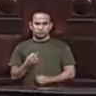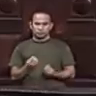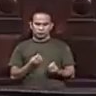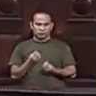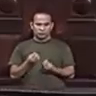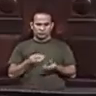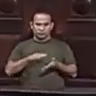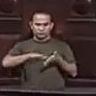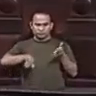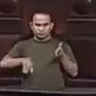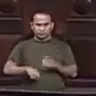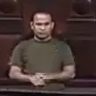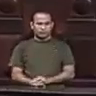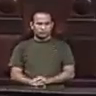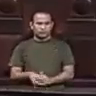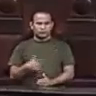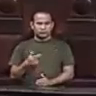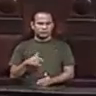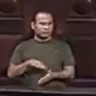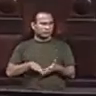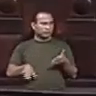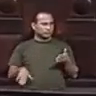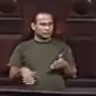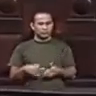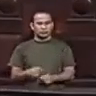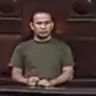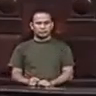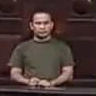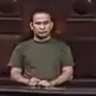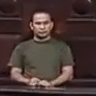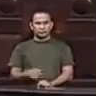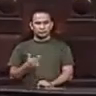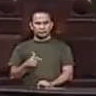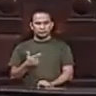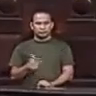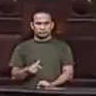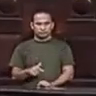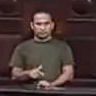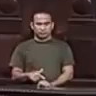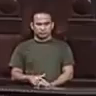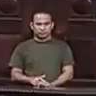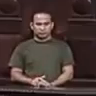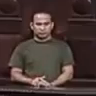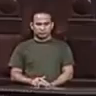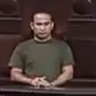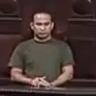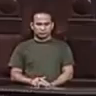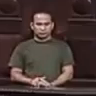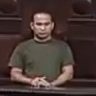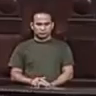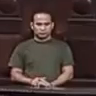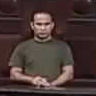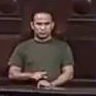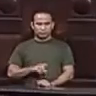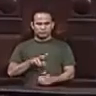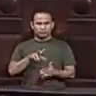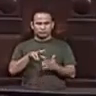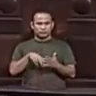questionamento. Vamos ler o 8º e a linha A, por favor. Presidente, não há... Vamos ler o 8º, o